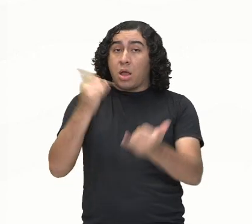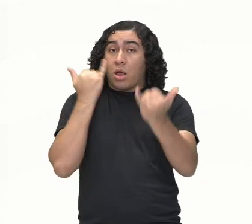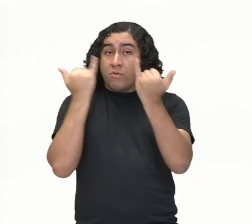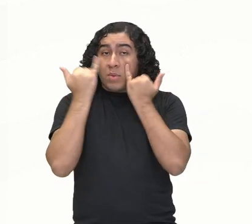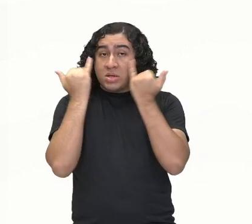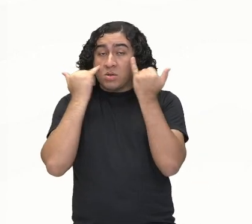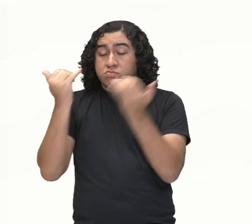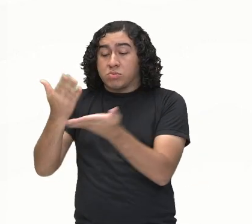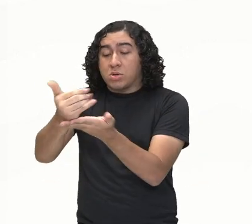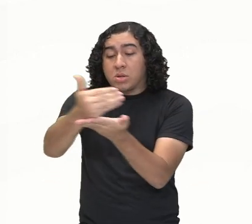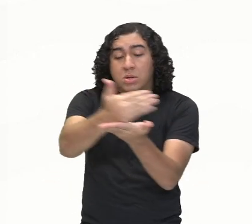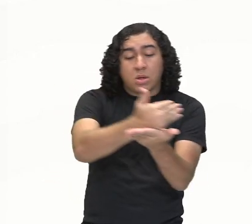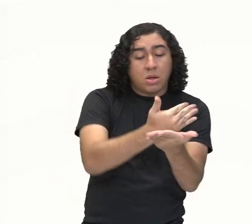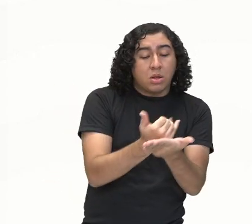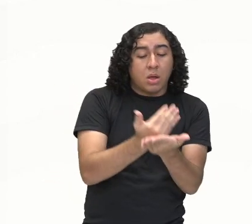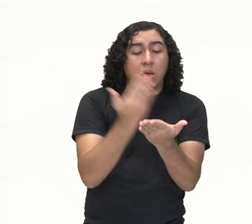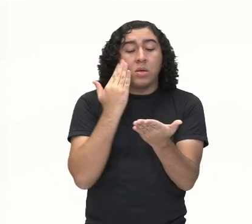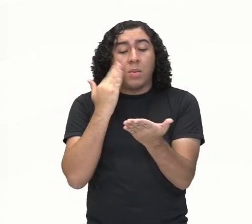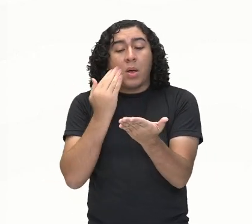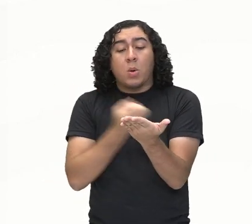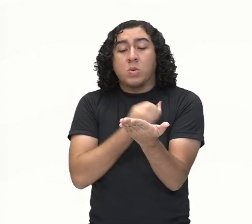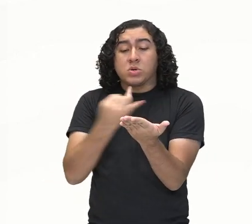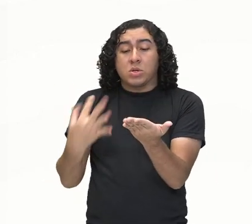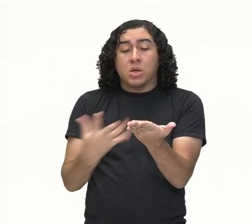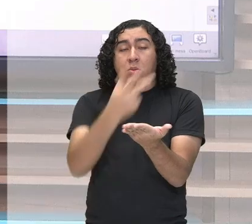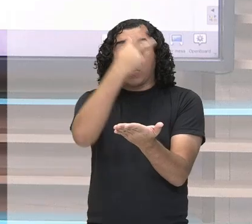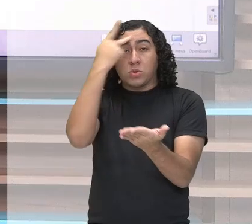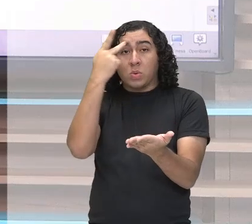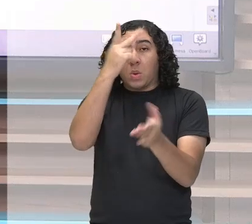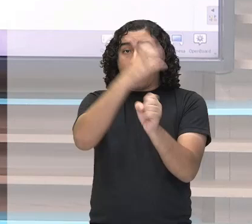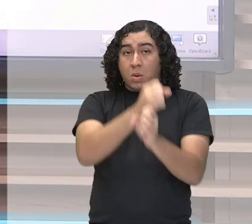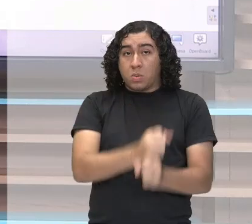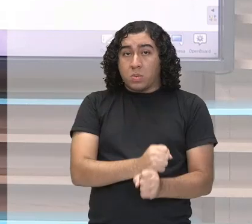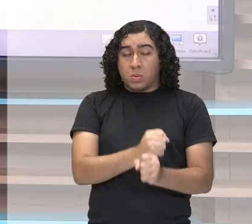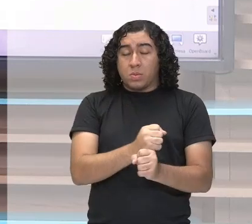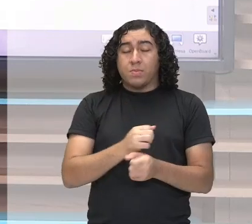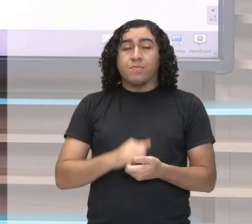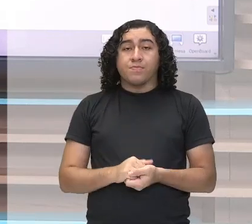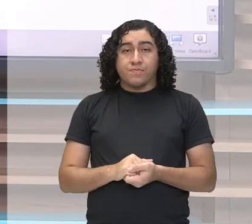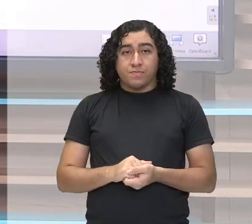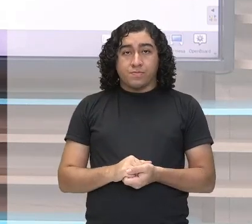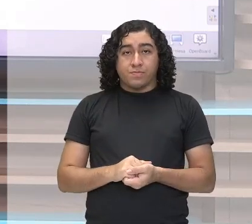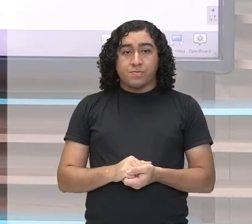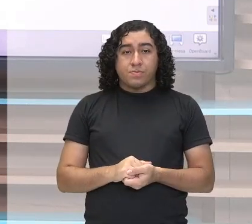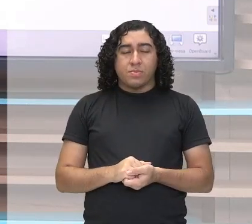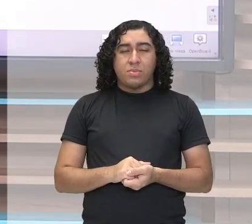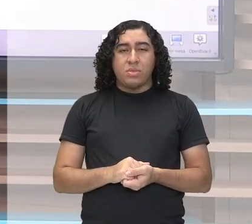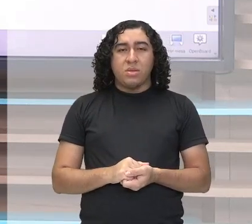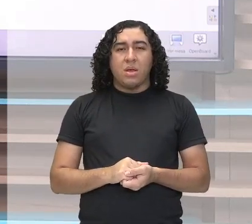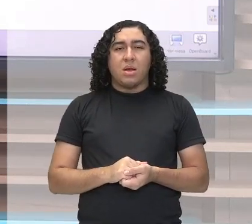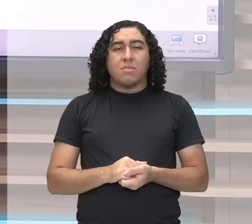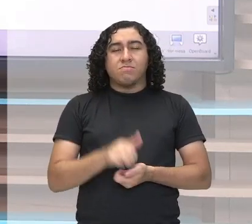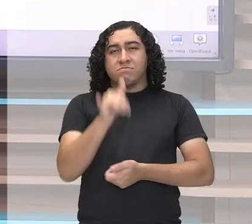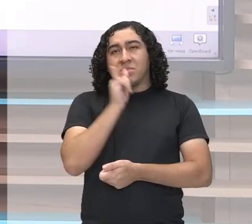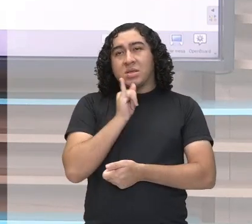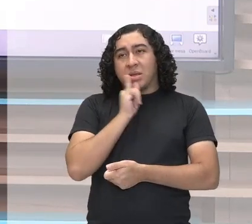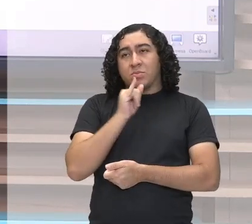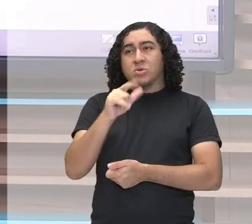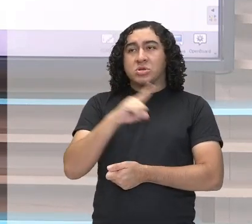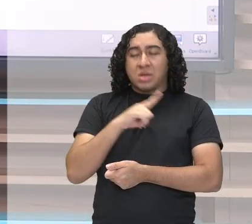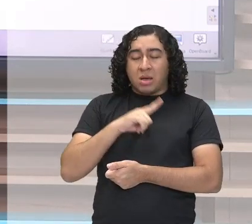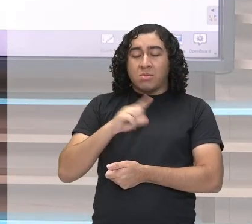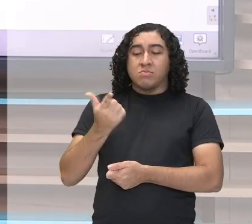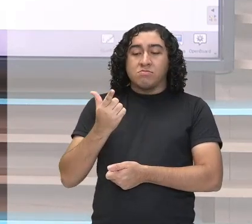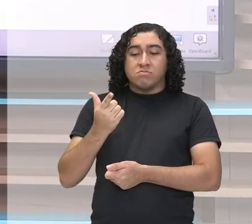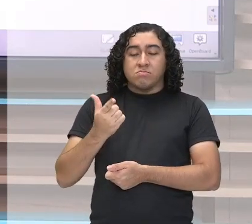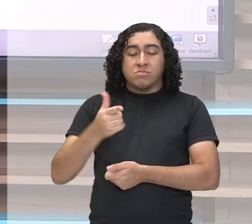da expectativa de vida, que seria a média da população ali, 70 anos. Então,